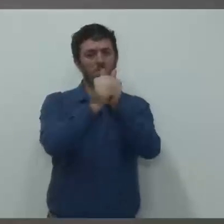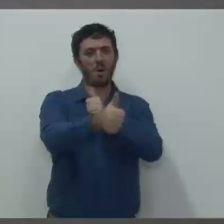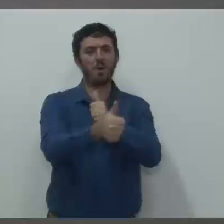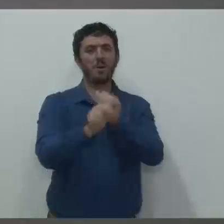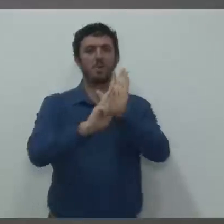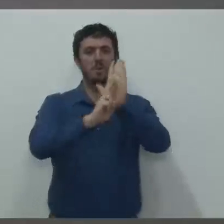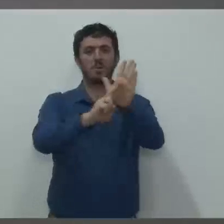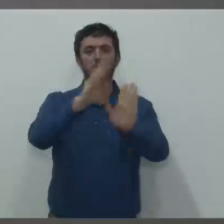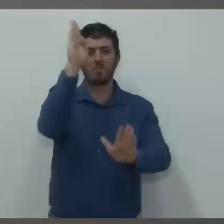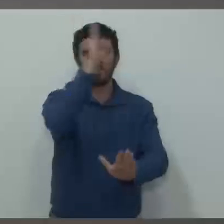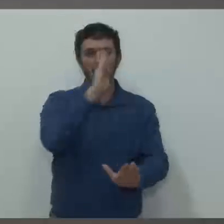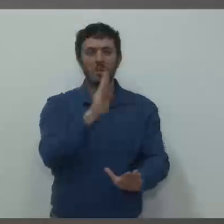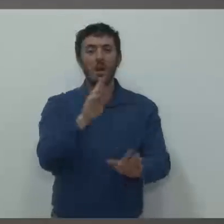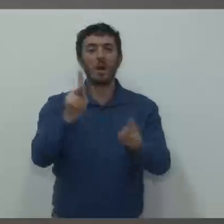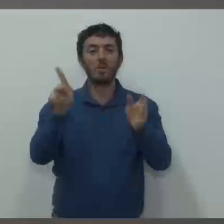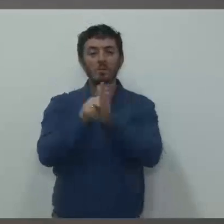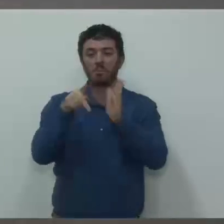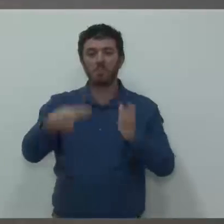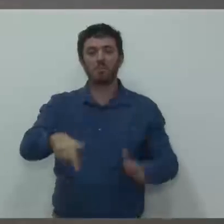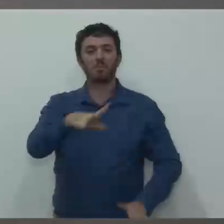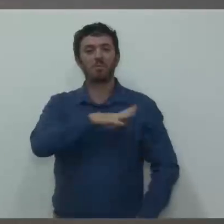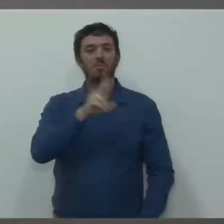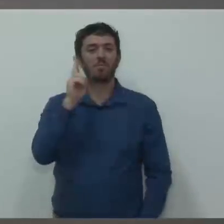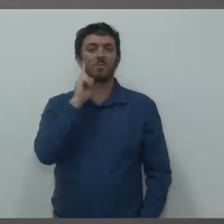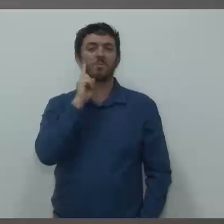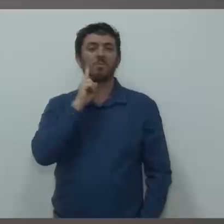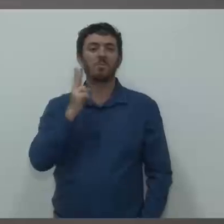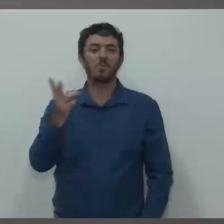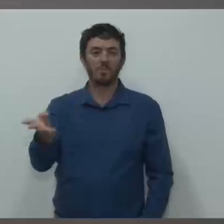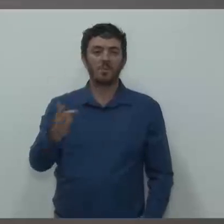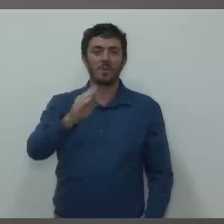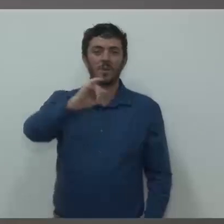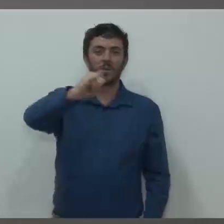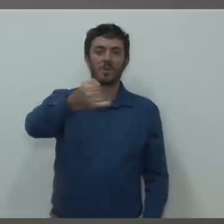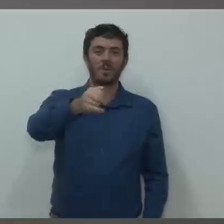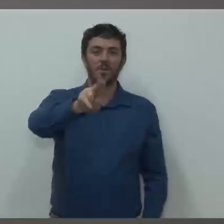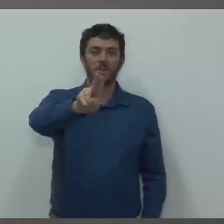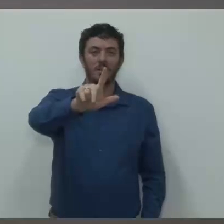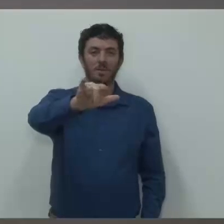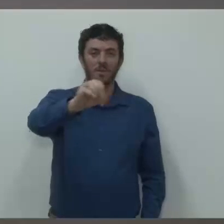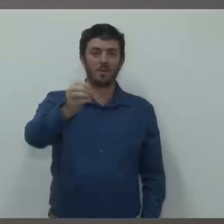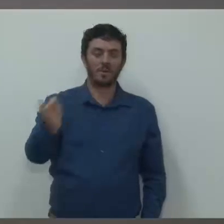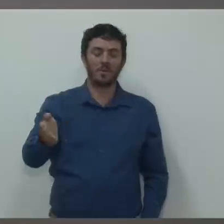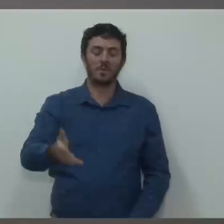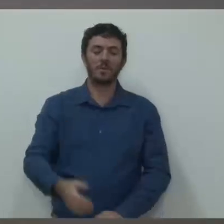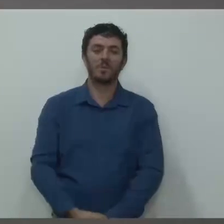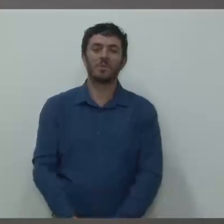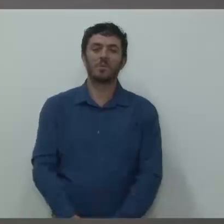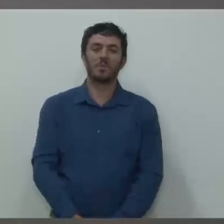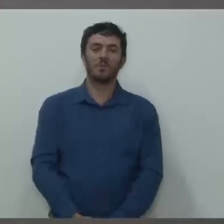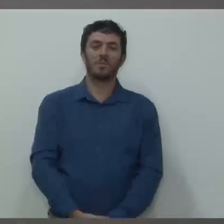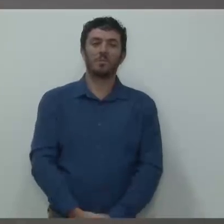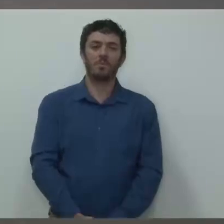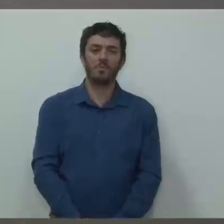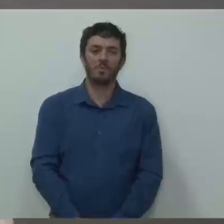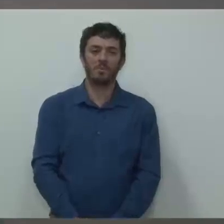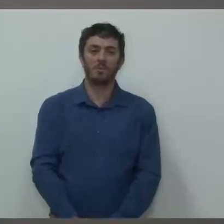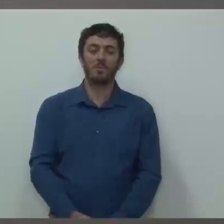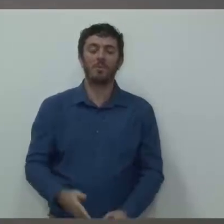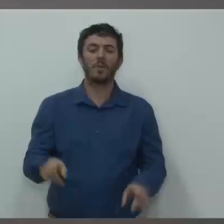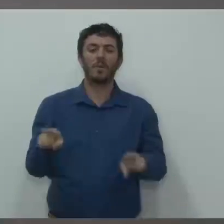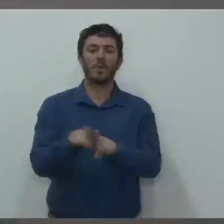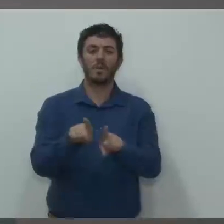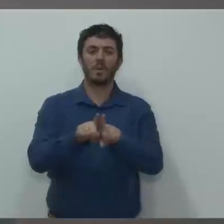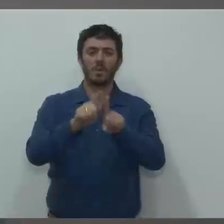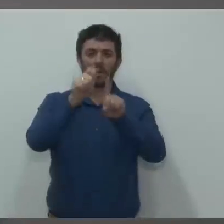educação, mas a gente precisa retomar. Então, o Júlio, fiz questão de poder trabalhar bastante. Especificamente, no mês de julho, coloca